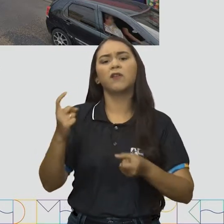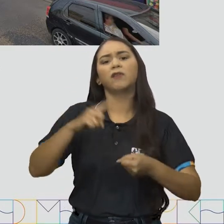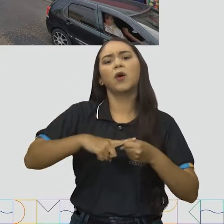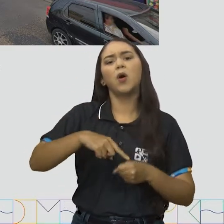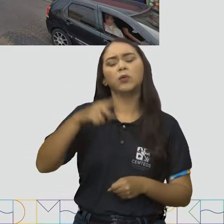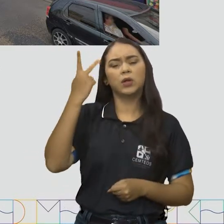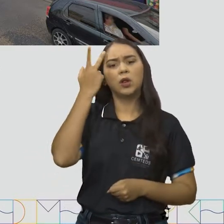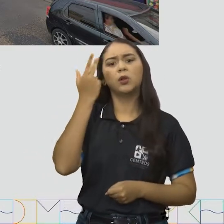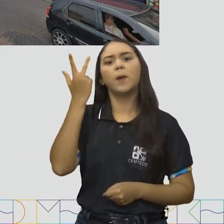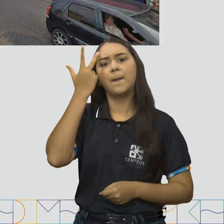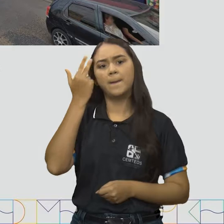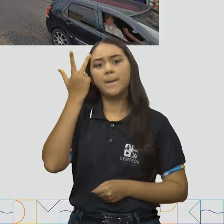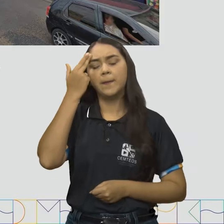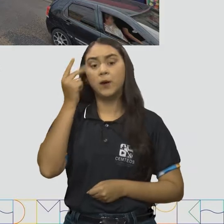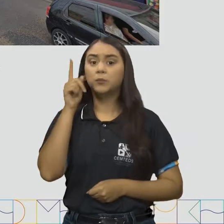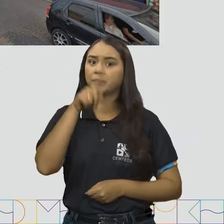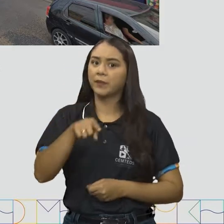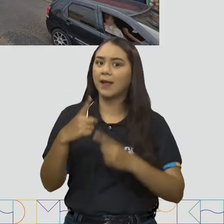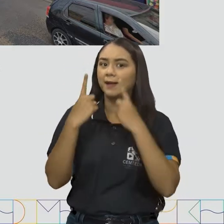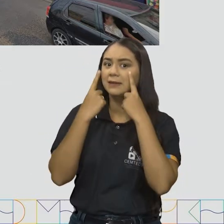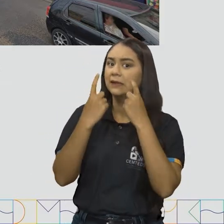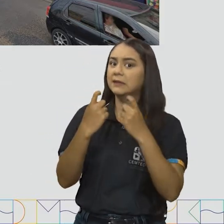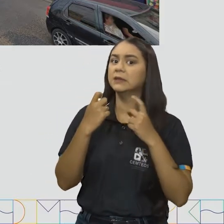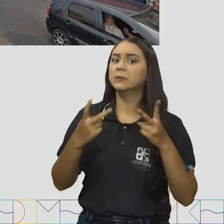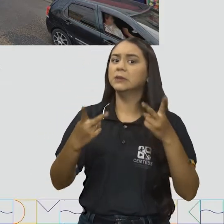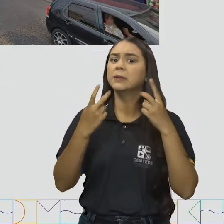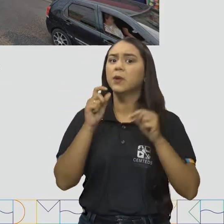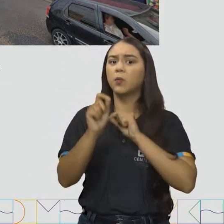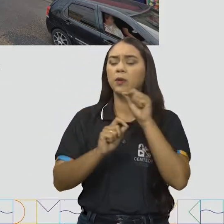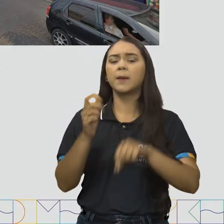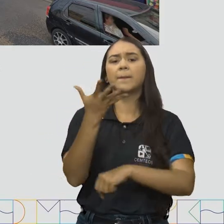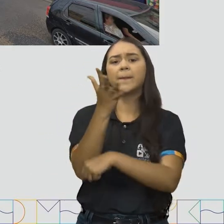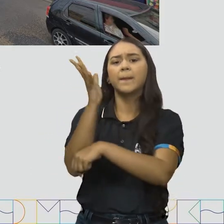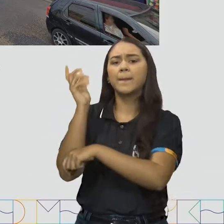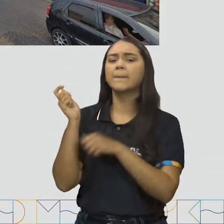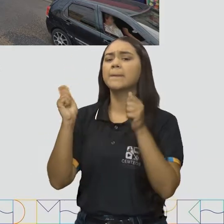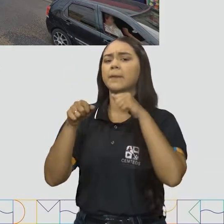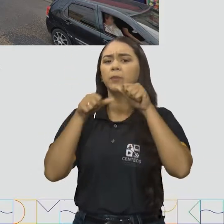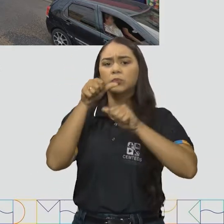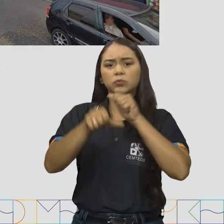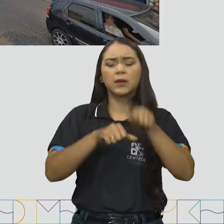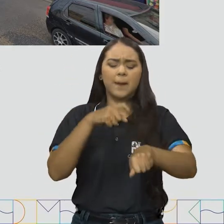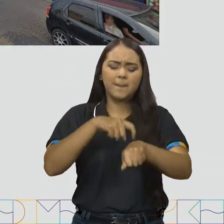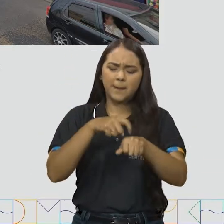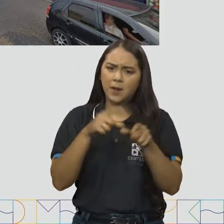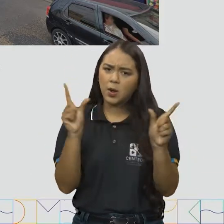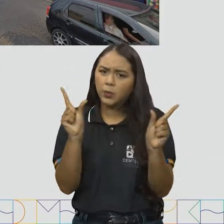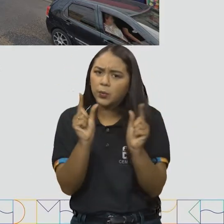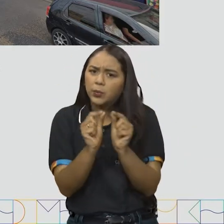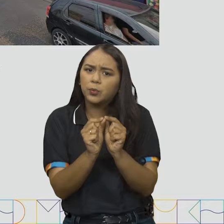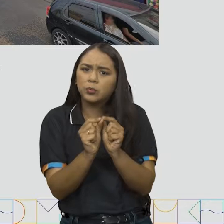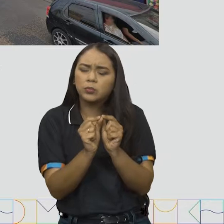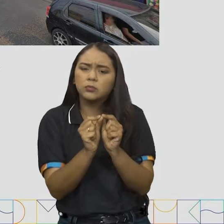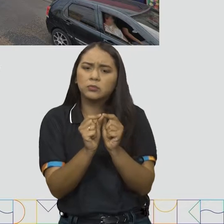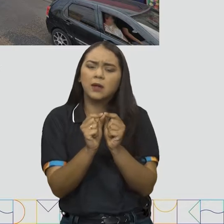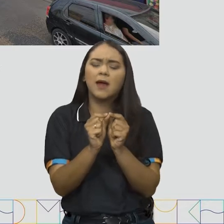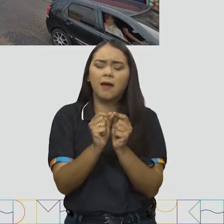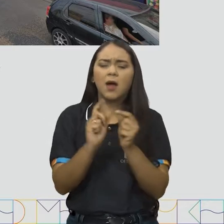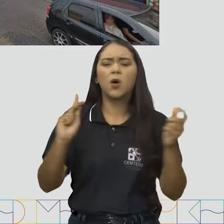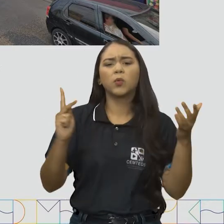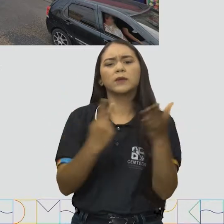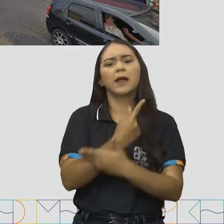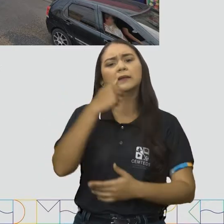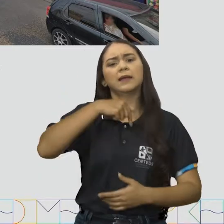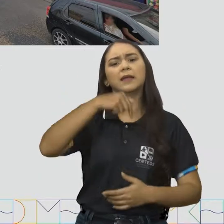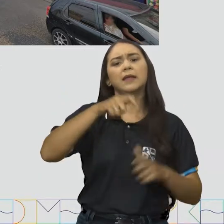da rotina no local. É interessante perceber como as paisagens podem mudar também em um curto prazo. Isso acontece mais no